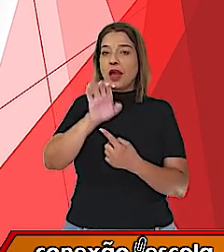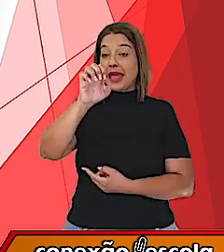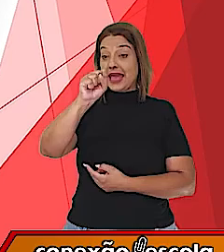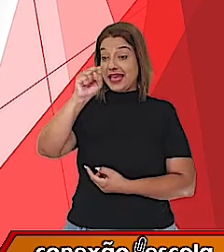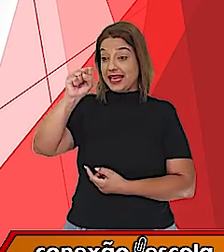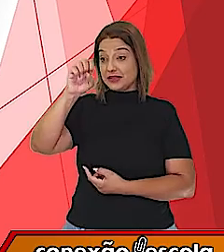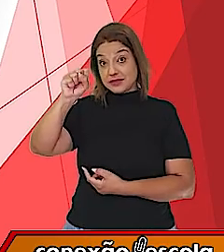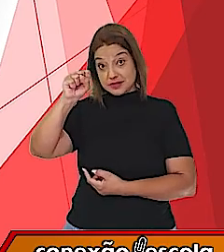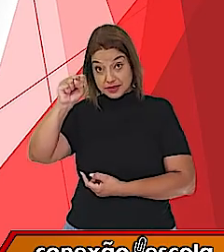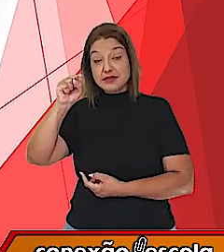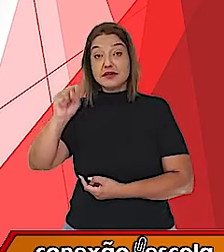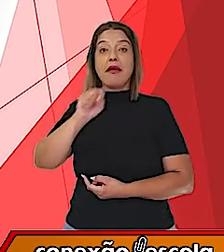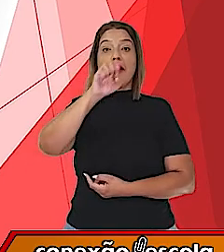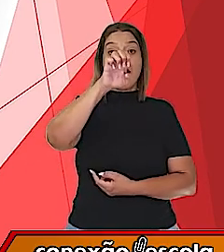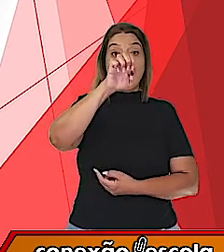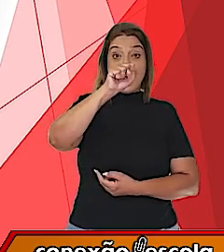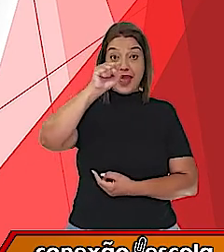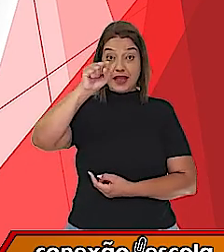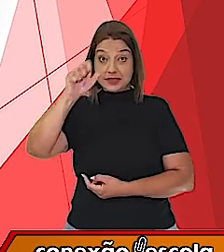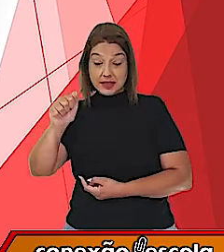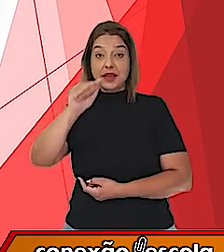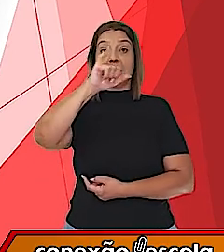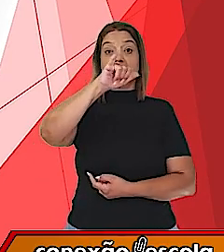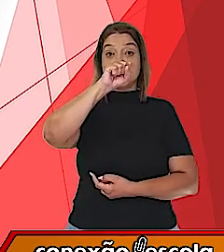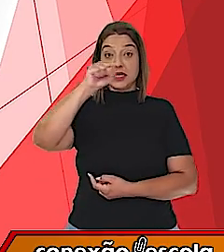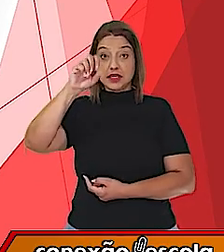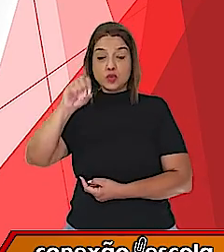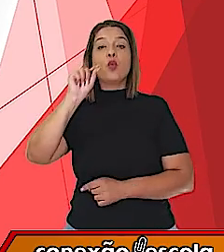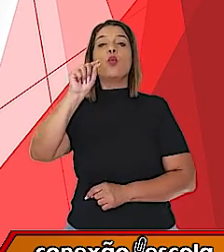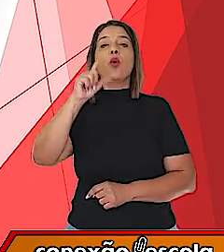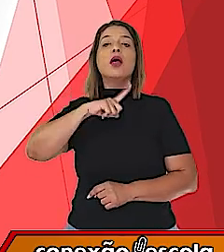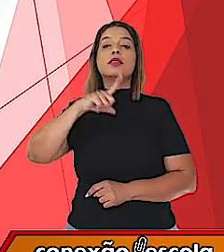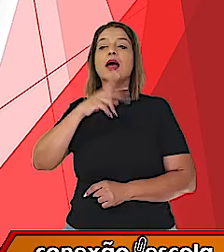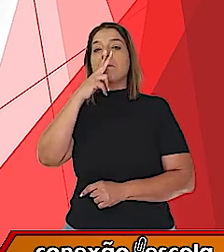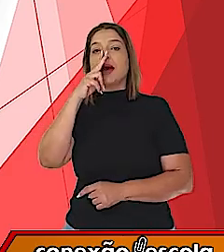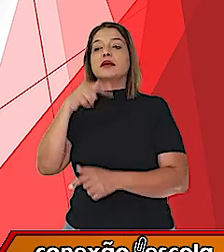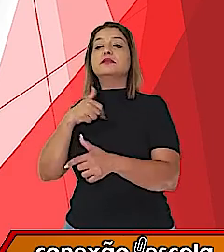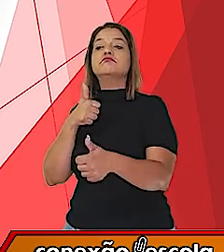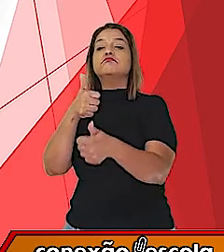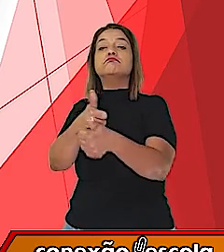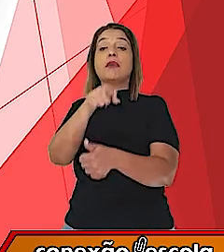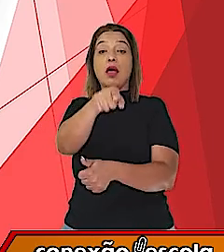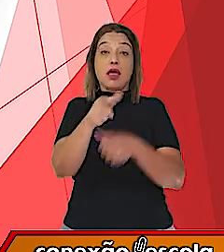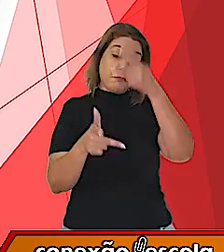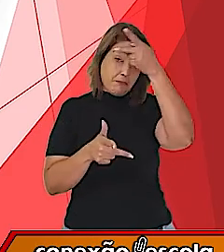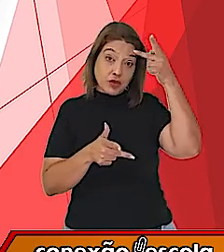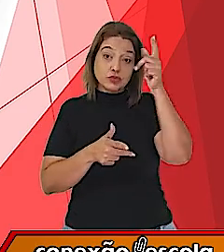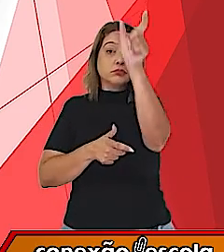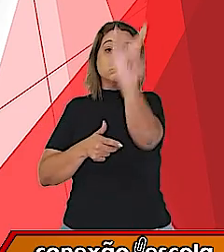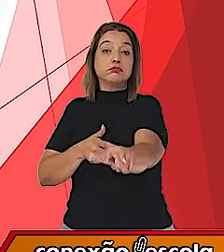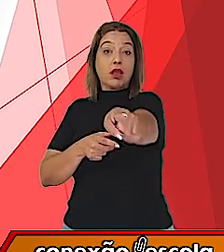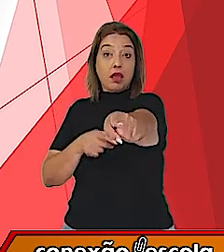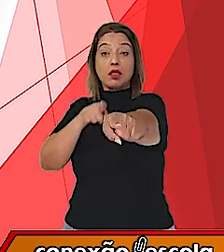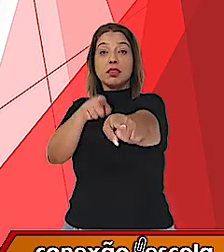esses, essas e isso referem-se a seres ou coisas que se encontram próximas da segunda pessoa,